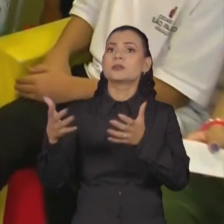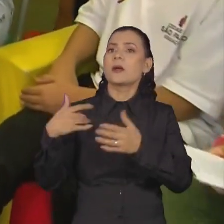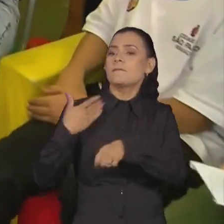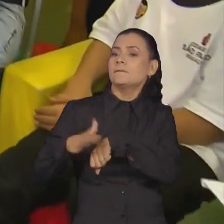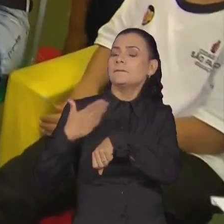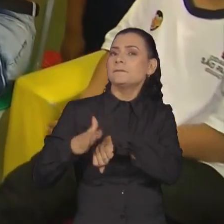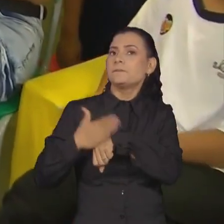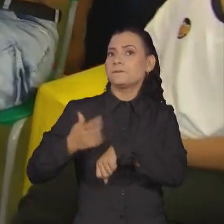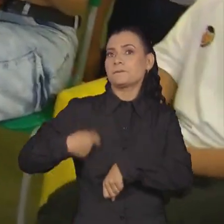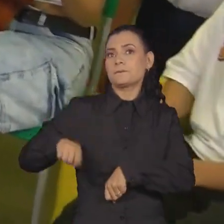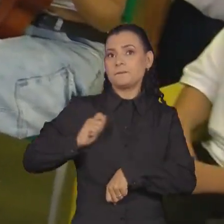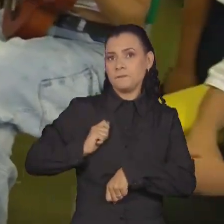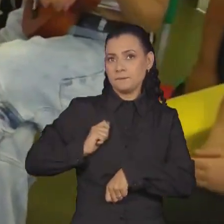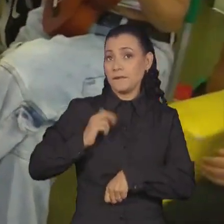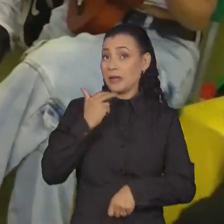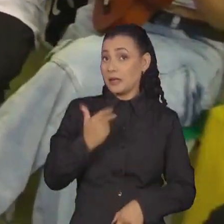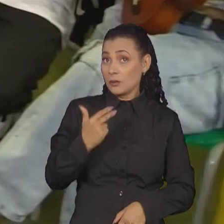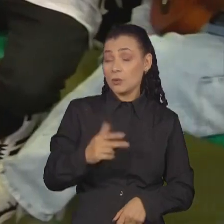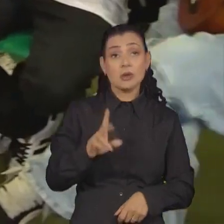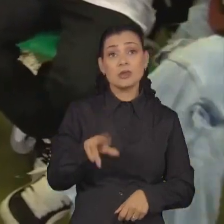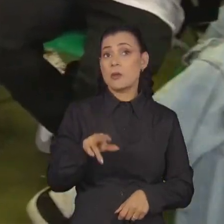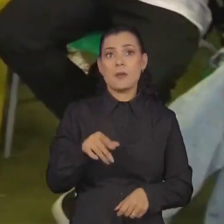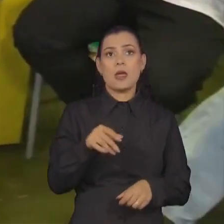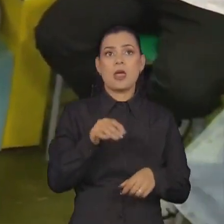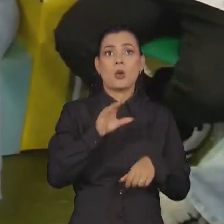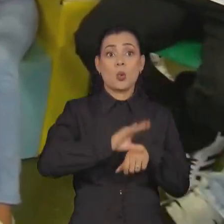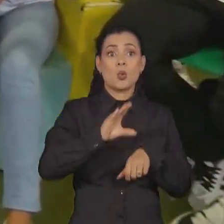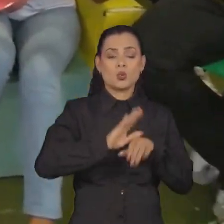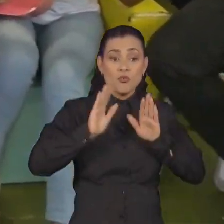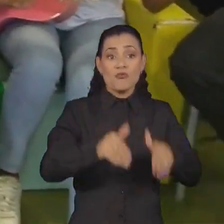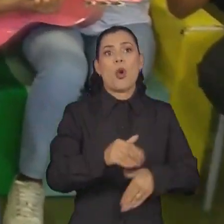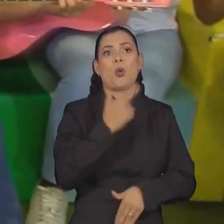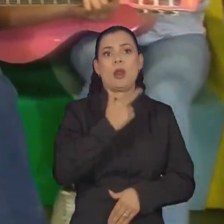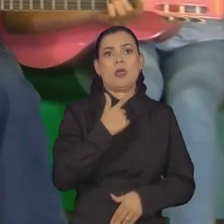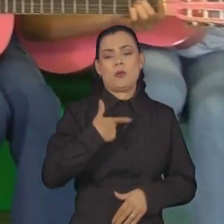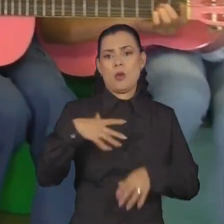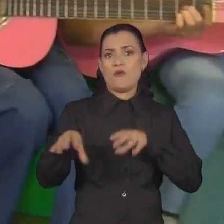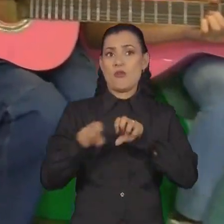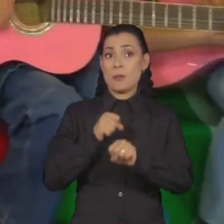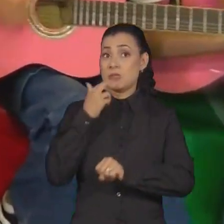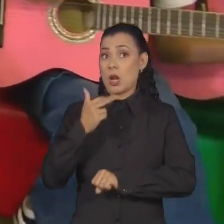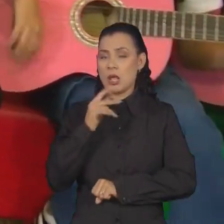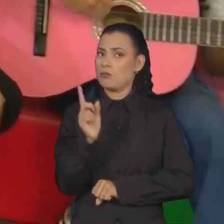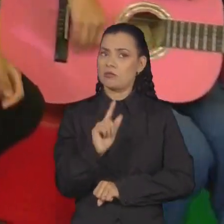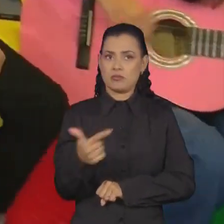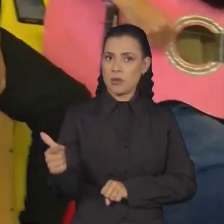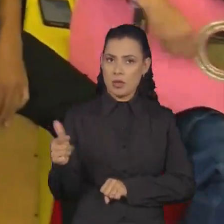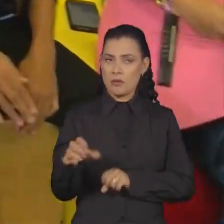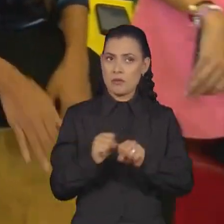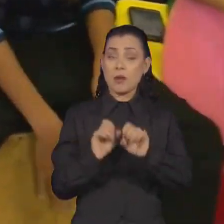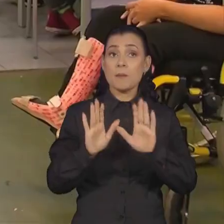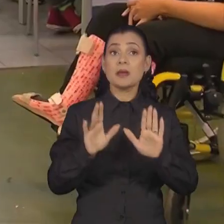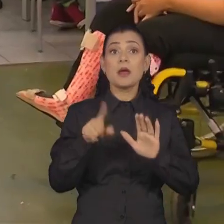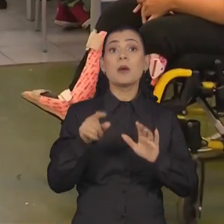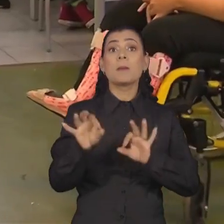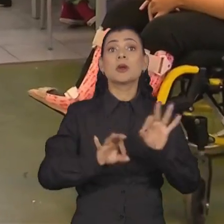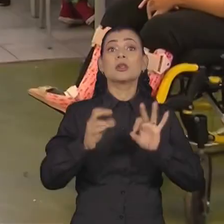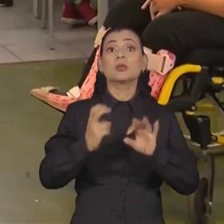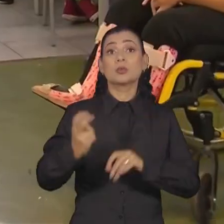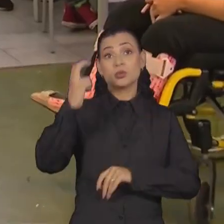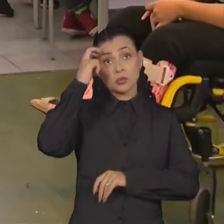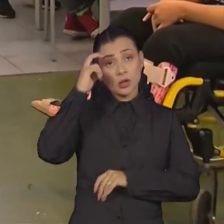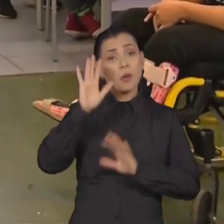desenvolver o espanhol. Não é um projeto de línguas, eu não tenho formação em línguas, é um projeto cultural. O